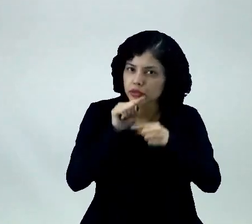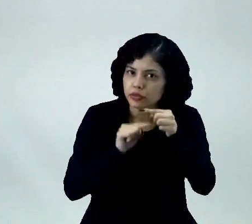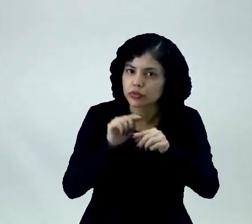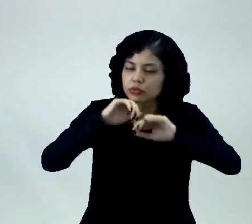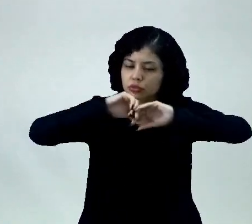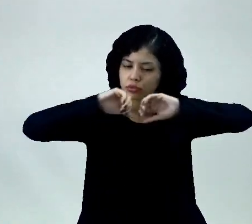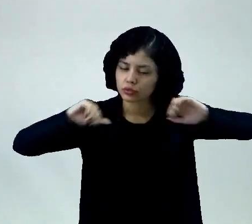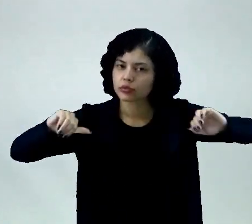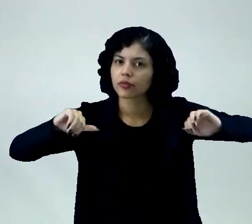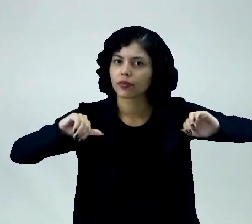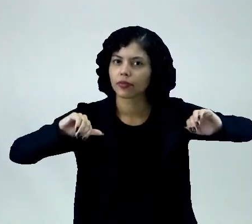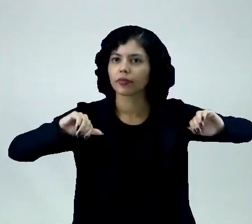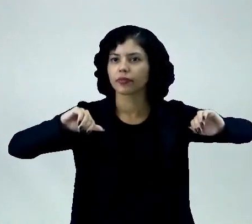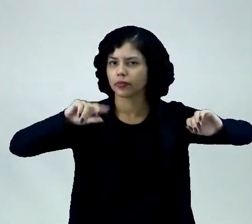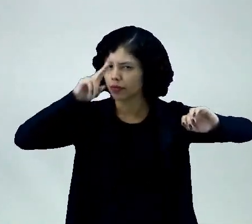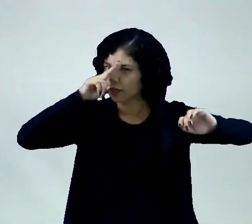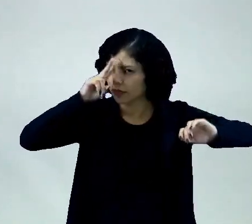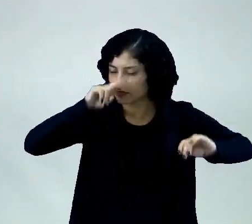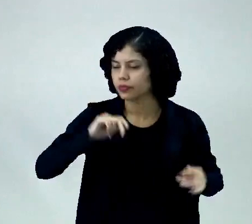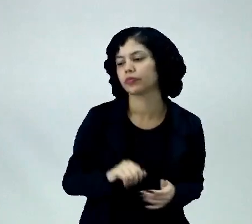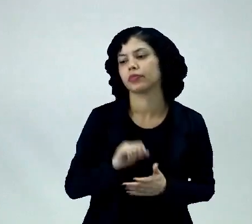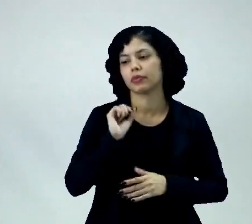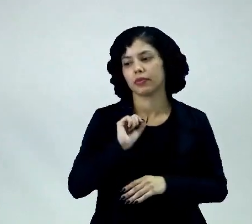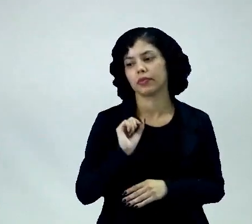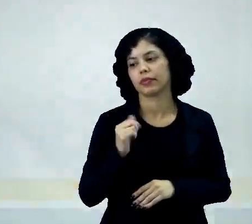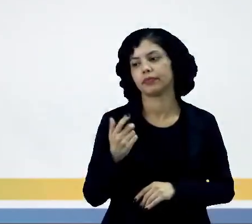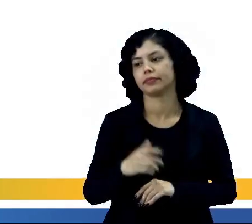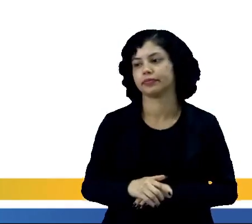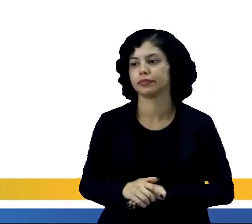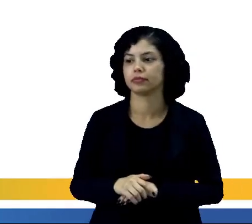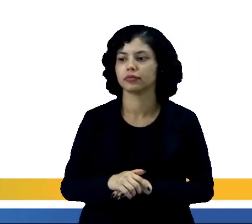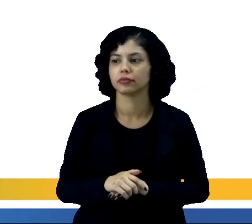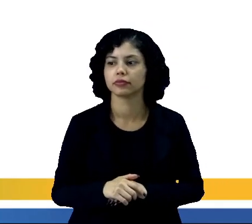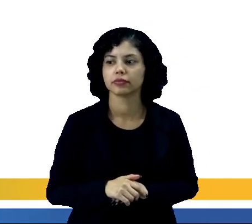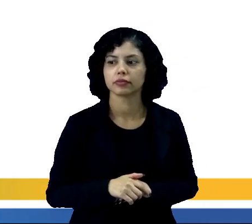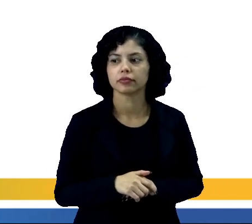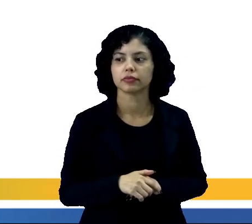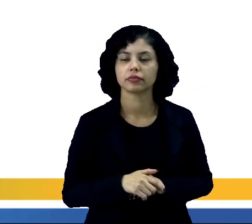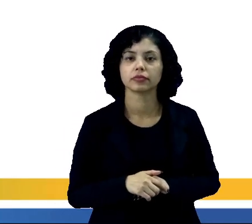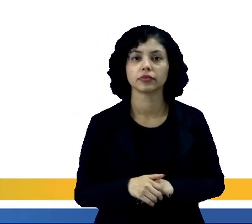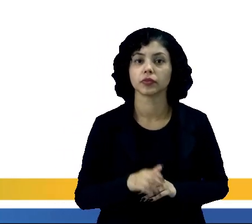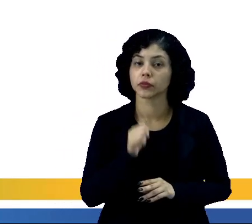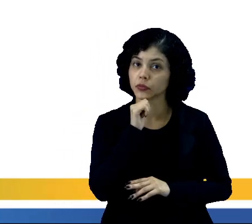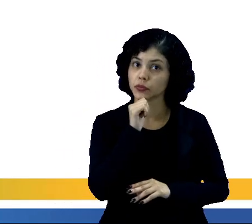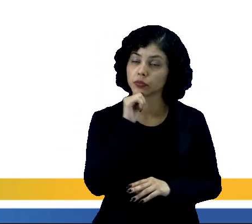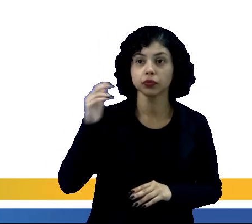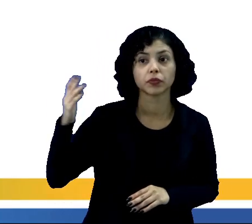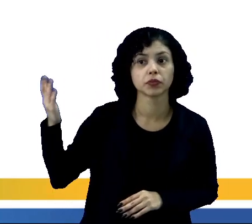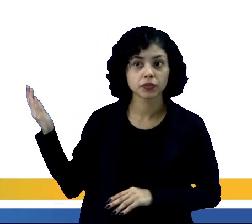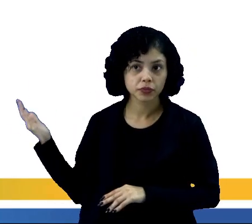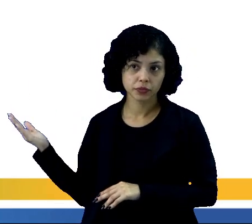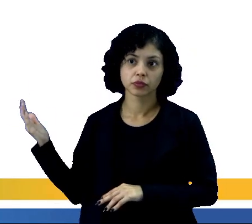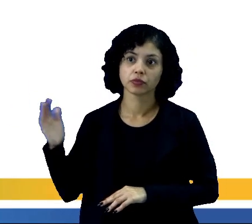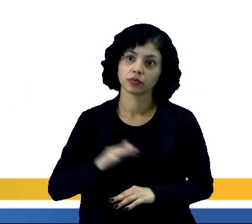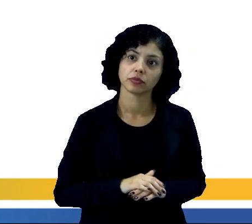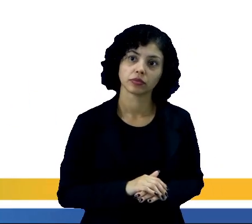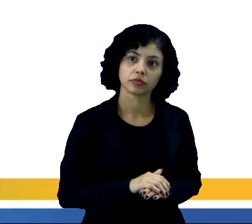dividir secretamente ali a Polônia, lembram? Então, tá aí, Então, a gente tem aí,